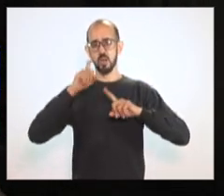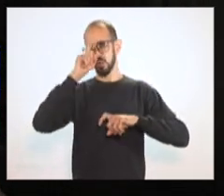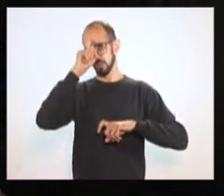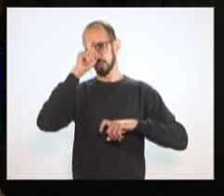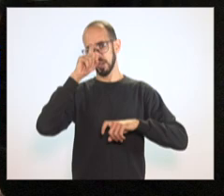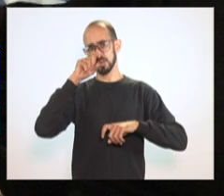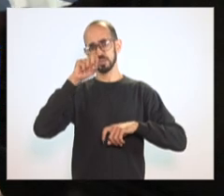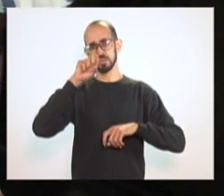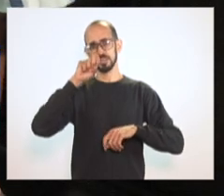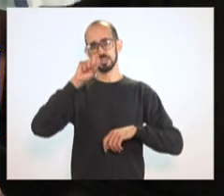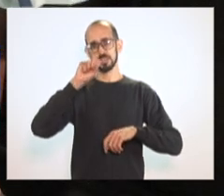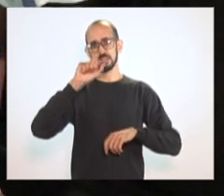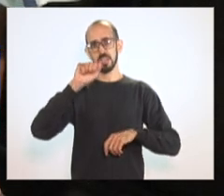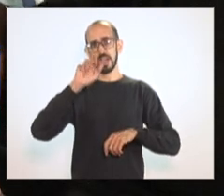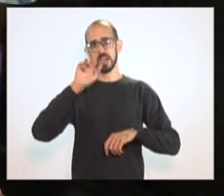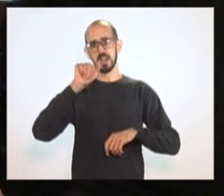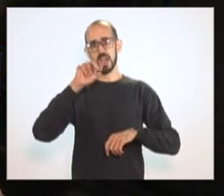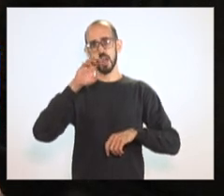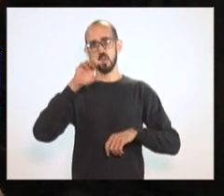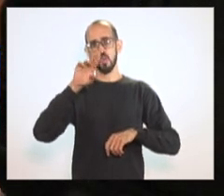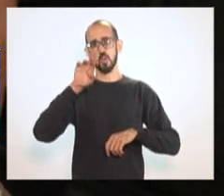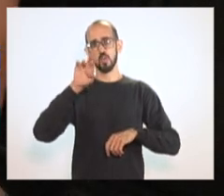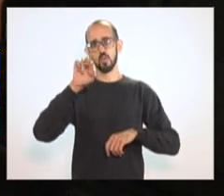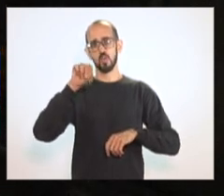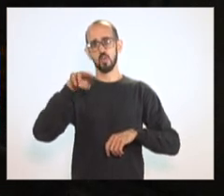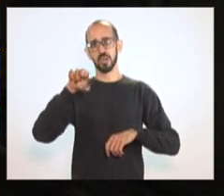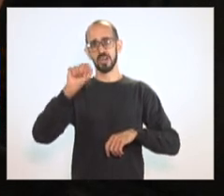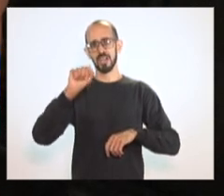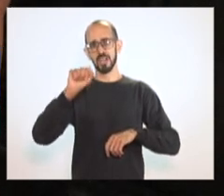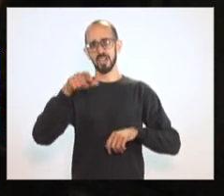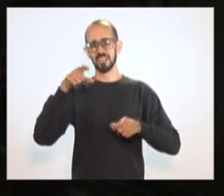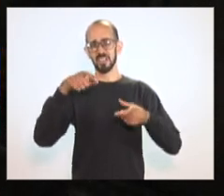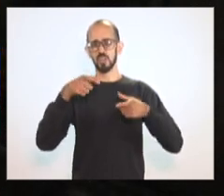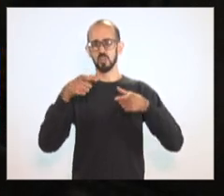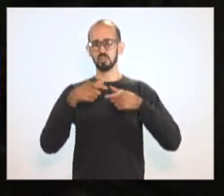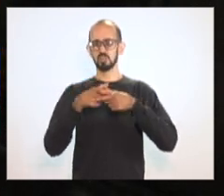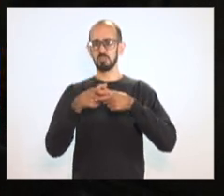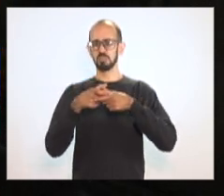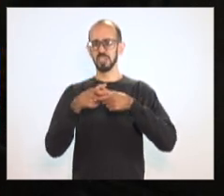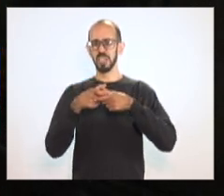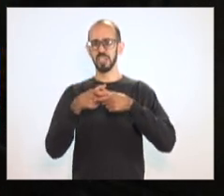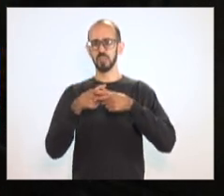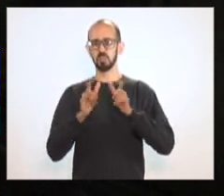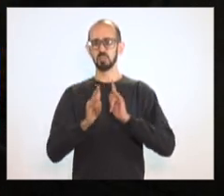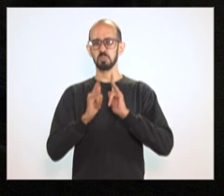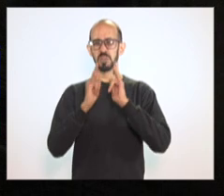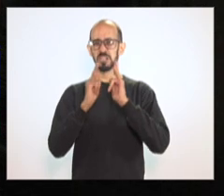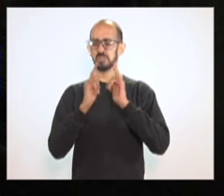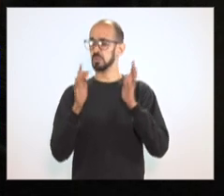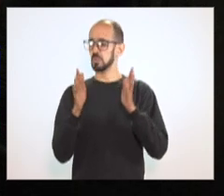Saracuruna está lá funcionando dentro de um cubículo né e a gente